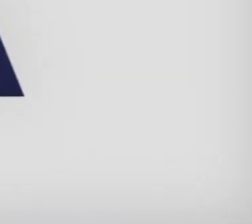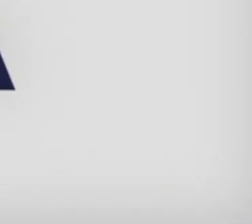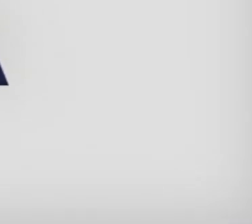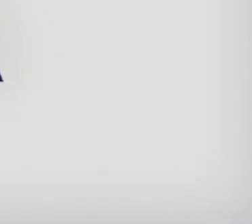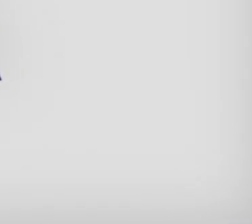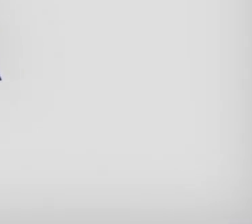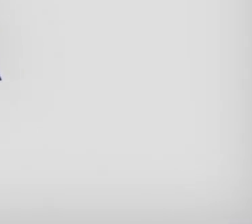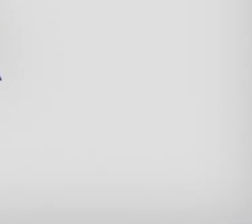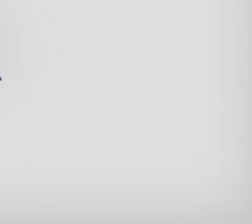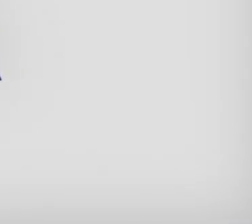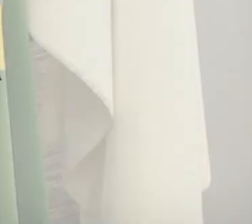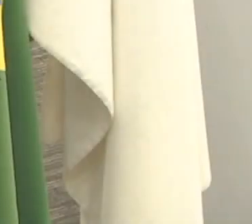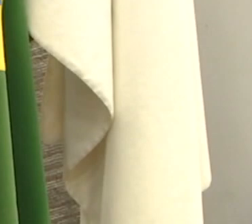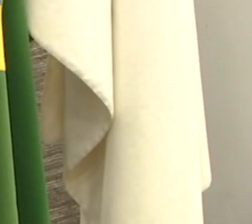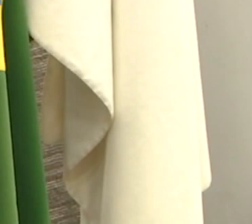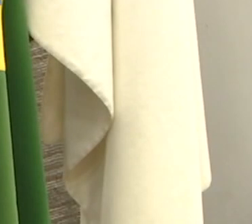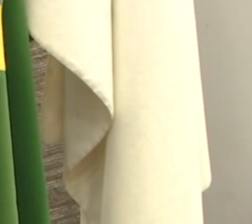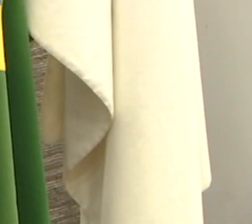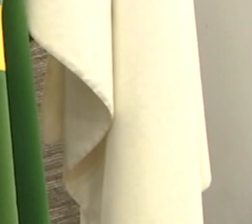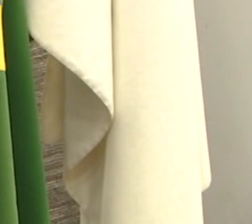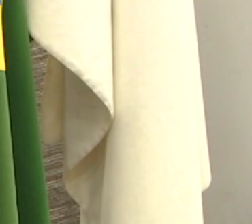TV Câmara, Campinas.